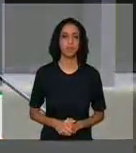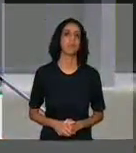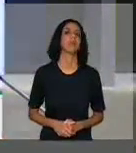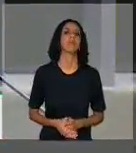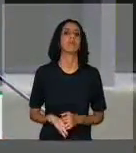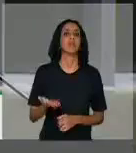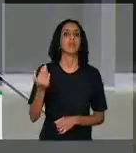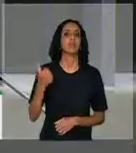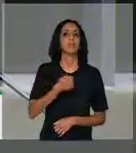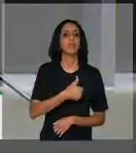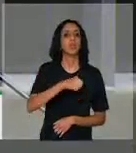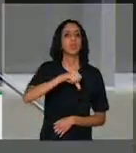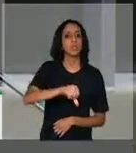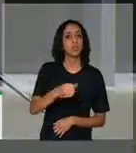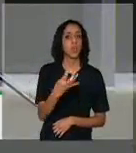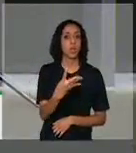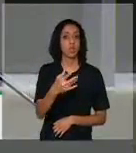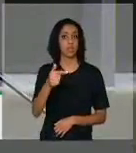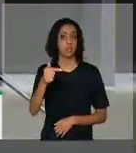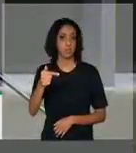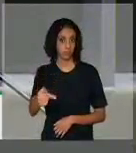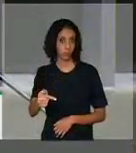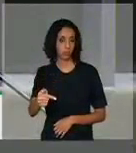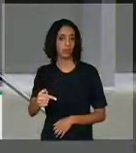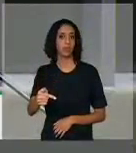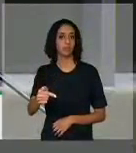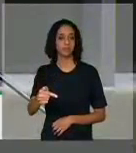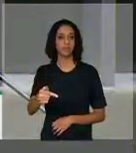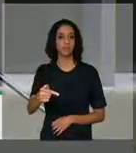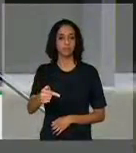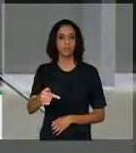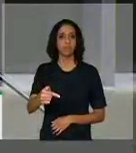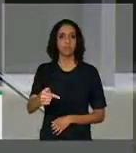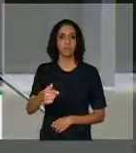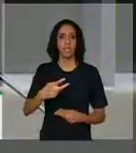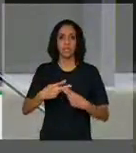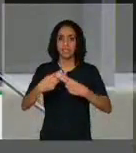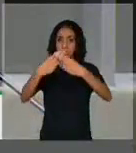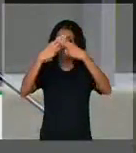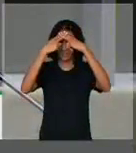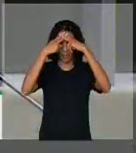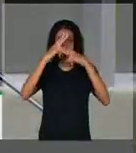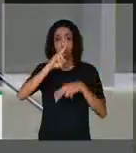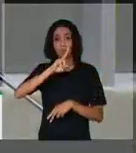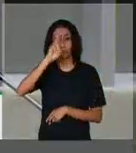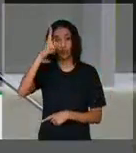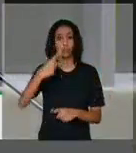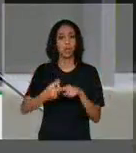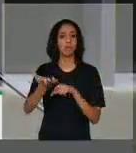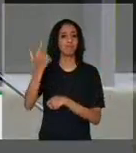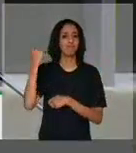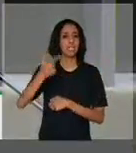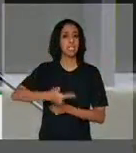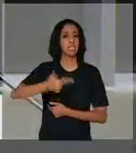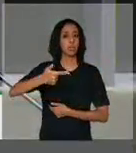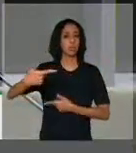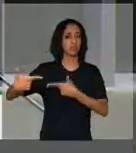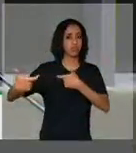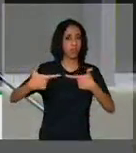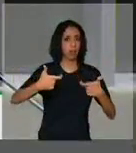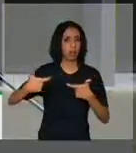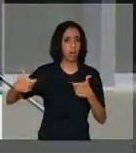Em 1947, ainda sob os fortes traumas da Segunda Guerra Mundial,